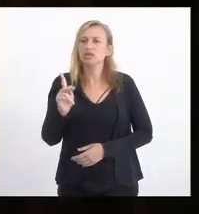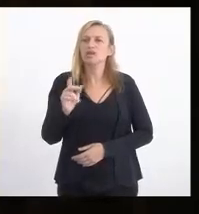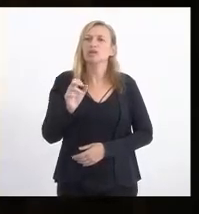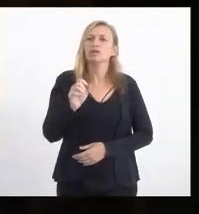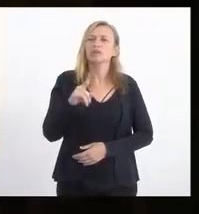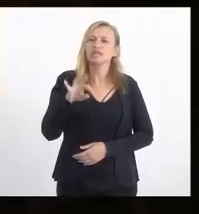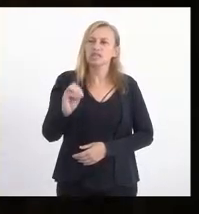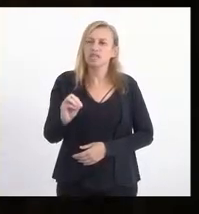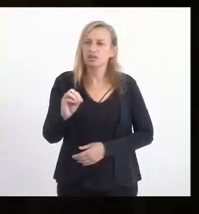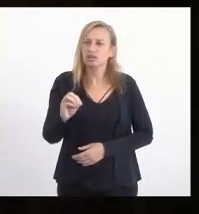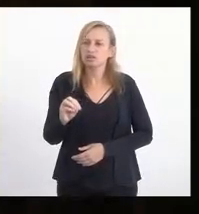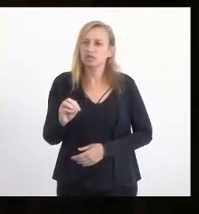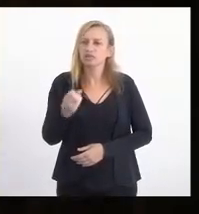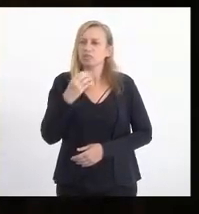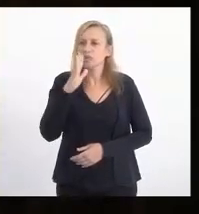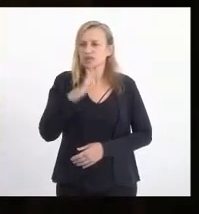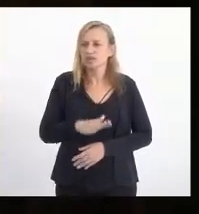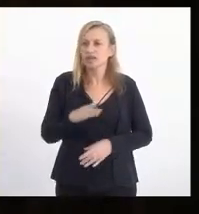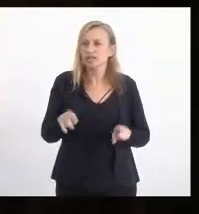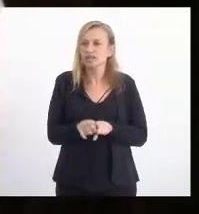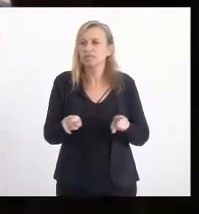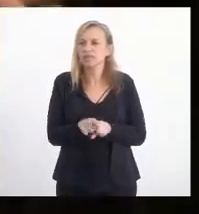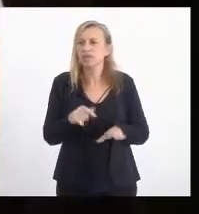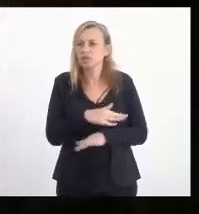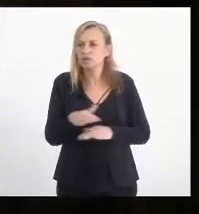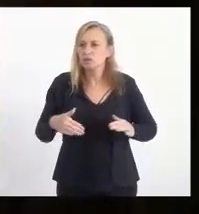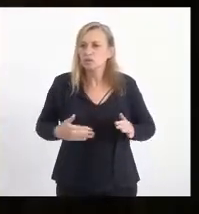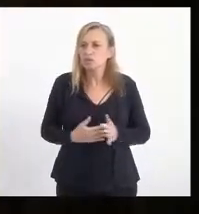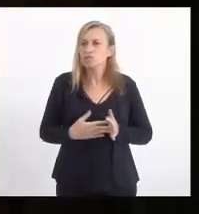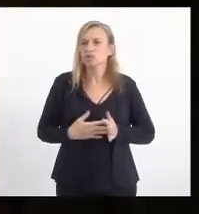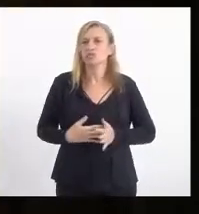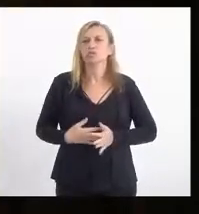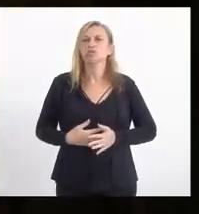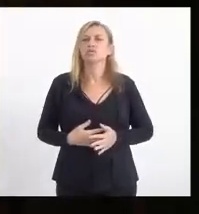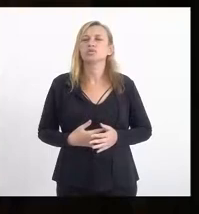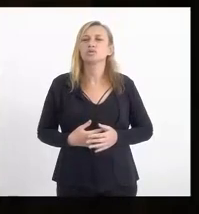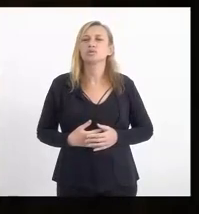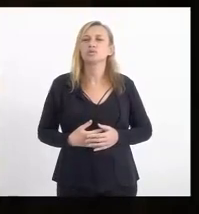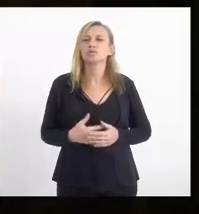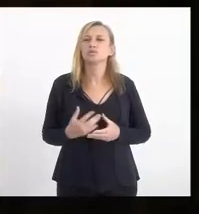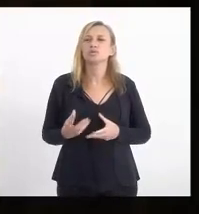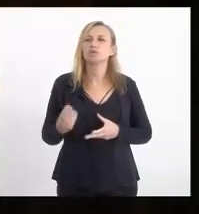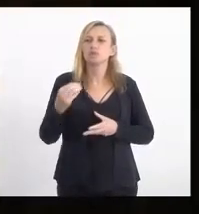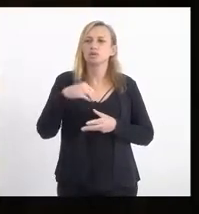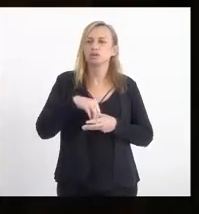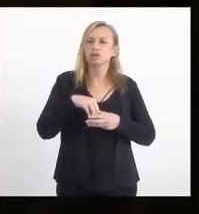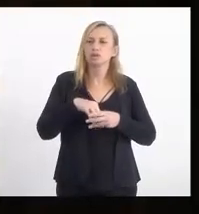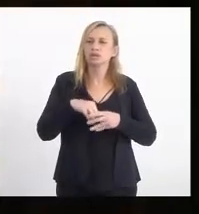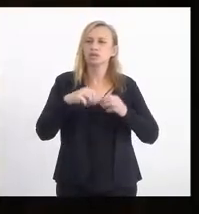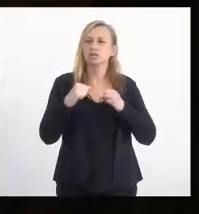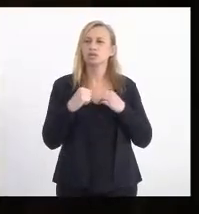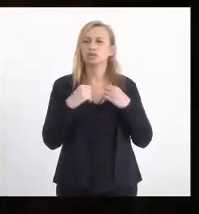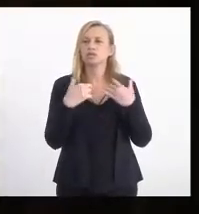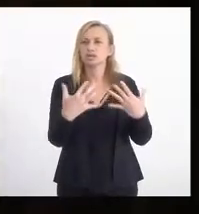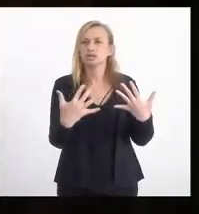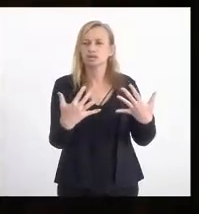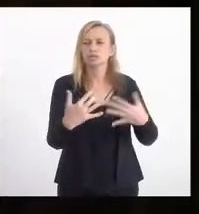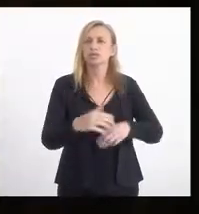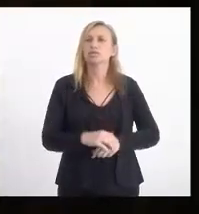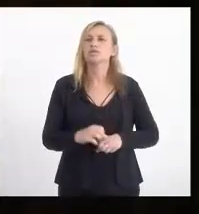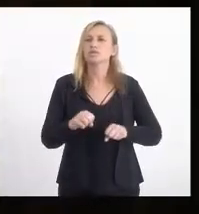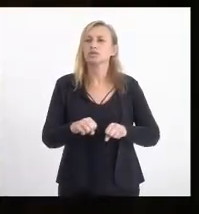Dino Boa tarde também a todos aqui aqui agora estão dentro da dessa sessão plenária